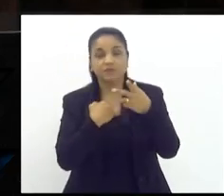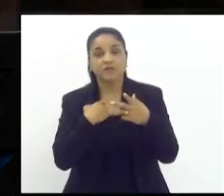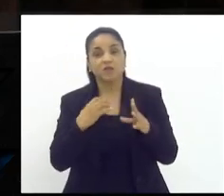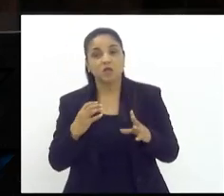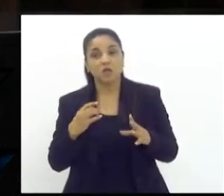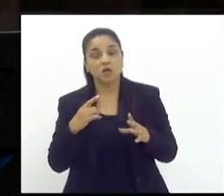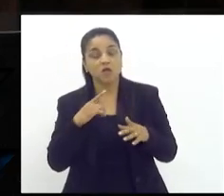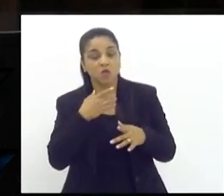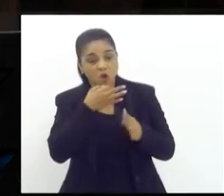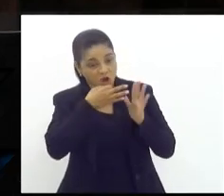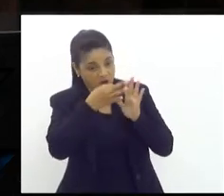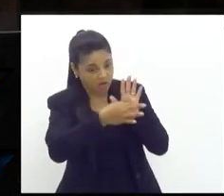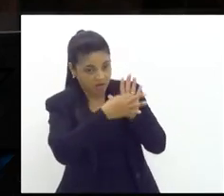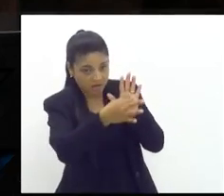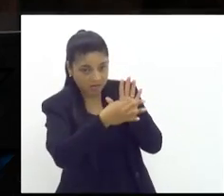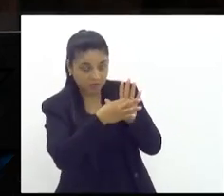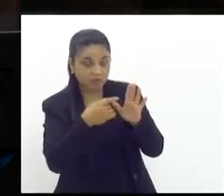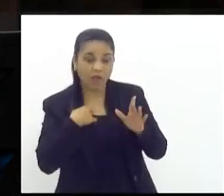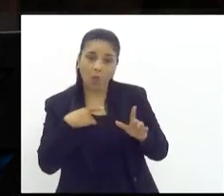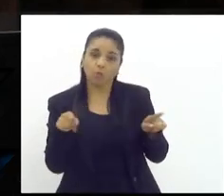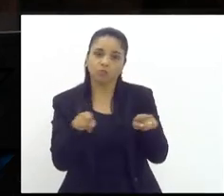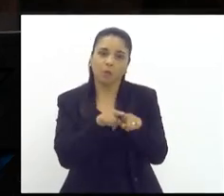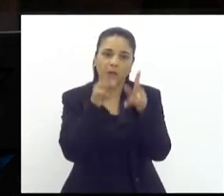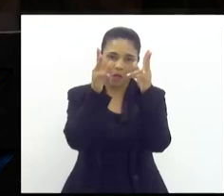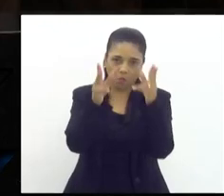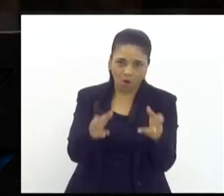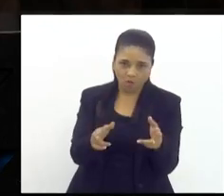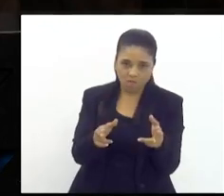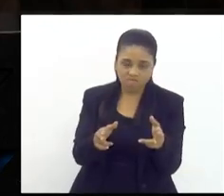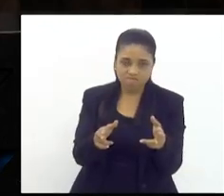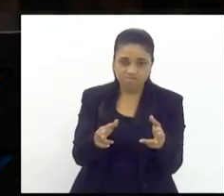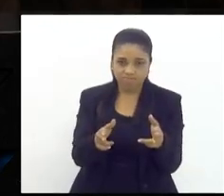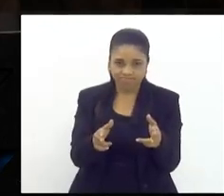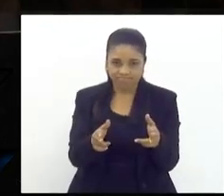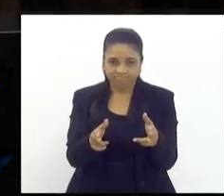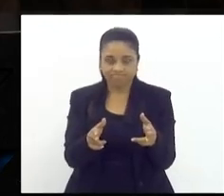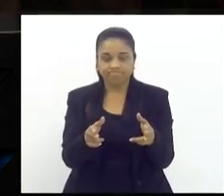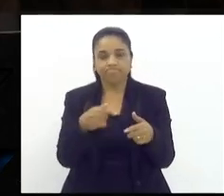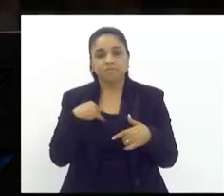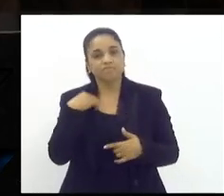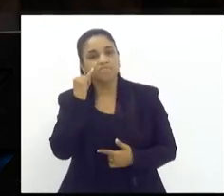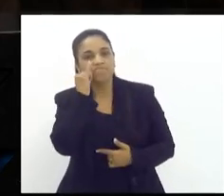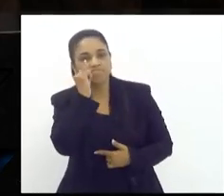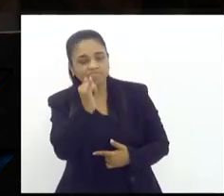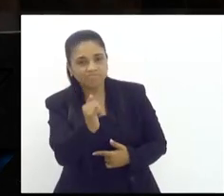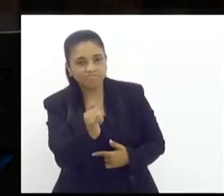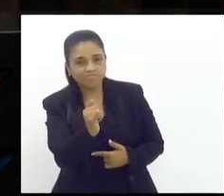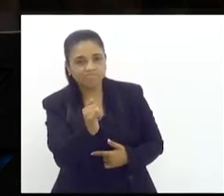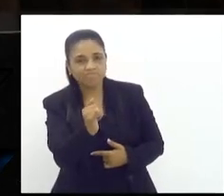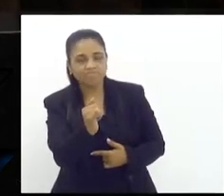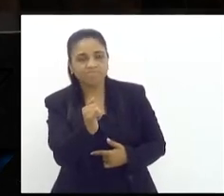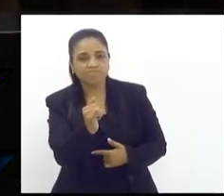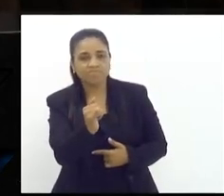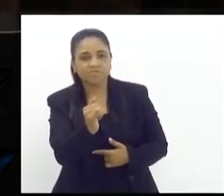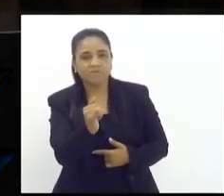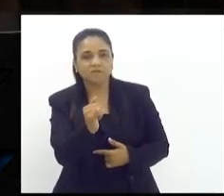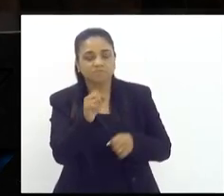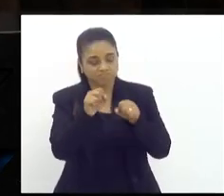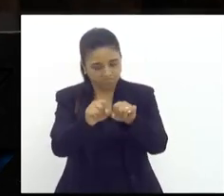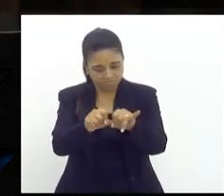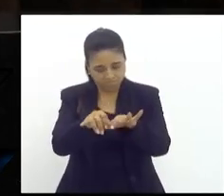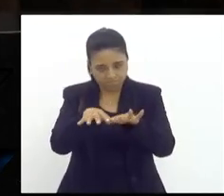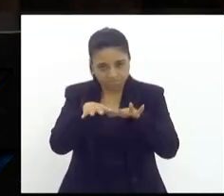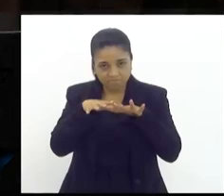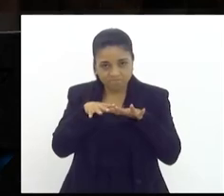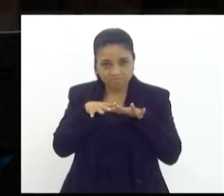as críticas que ele faz e vê aqui ele falar que o Parlamento